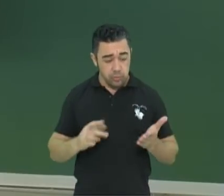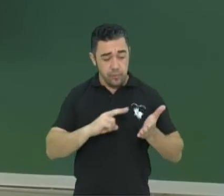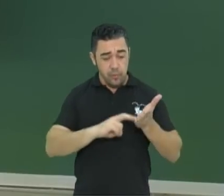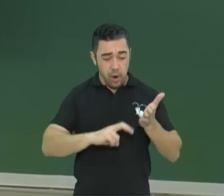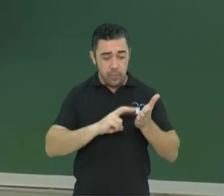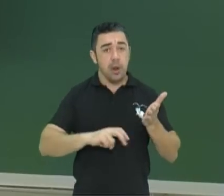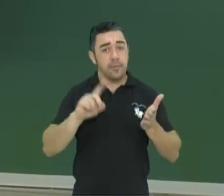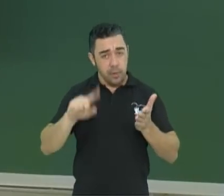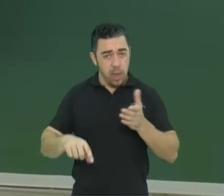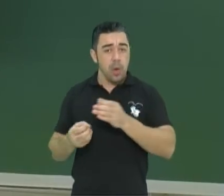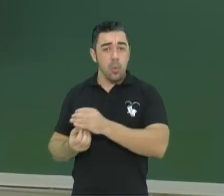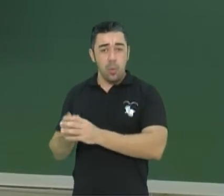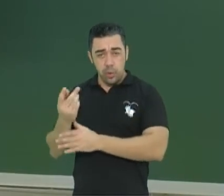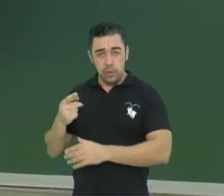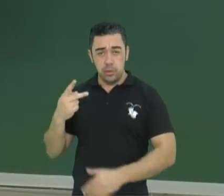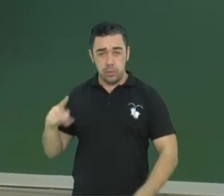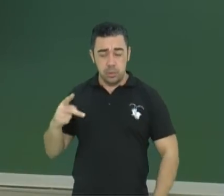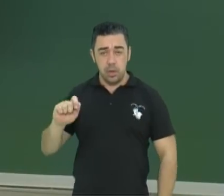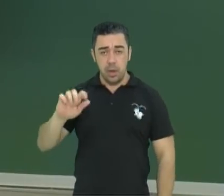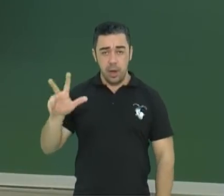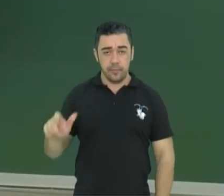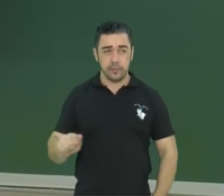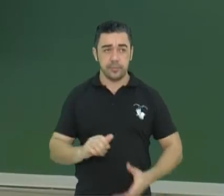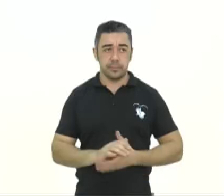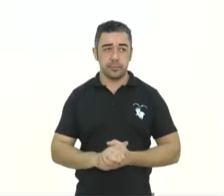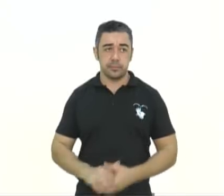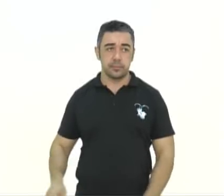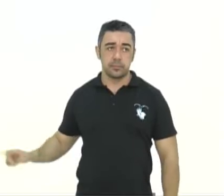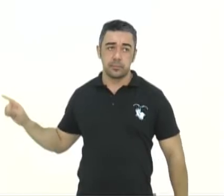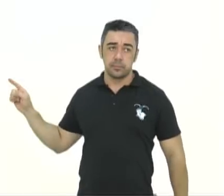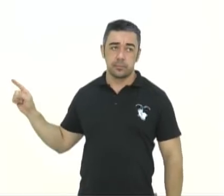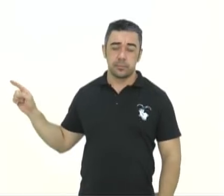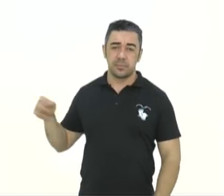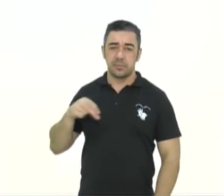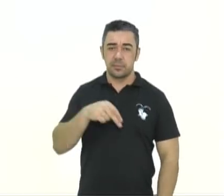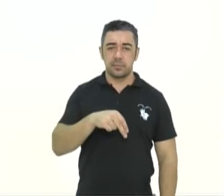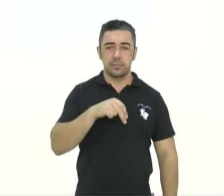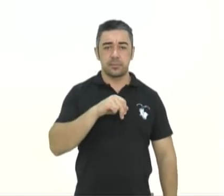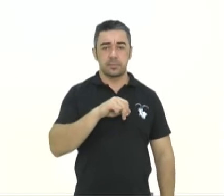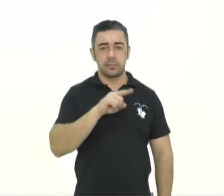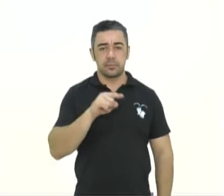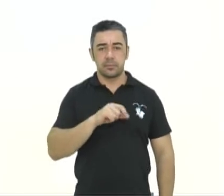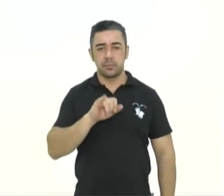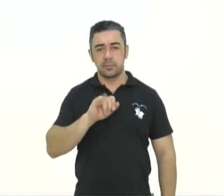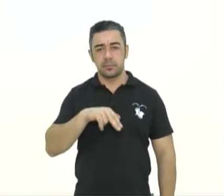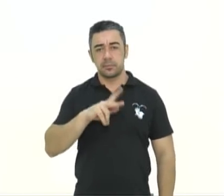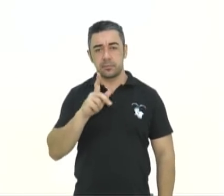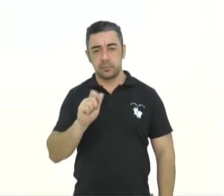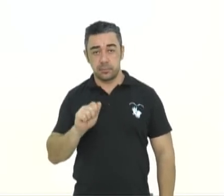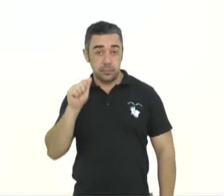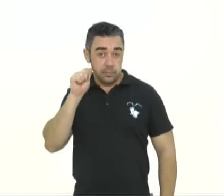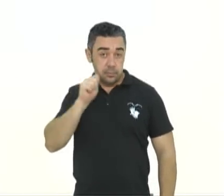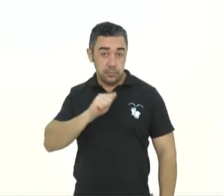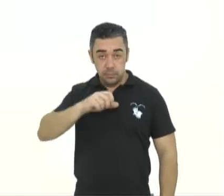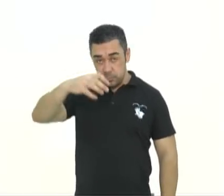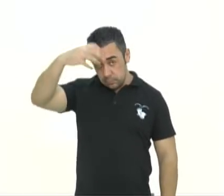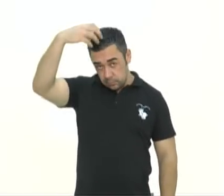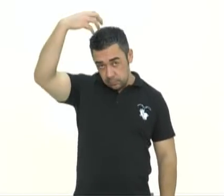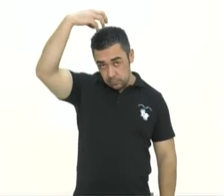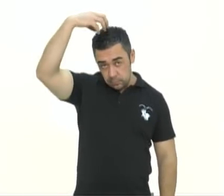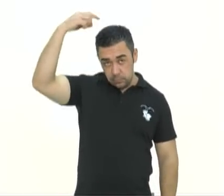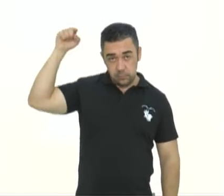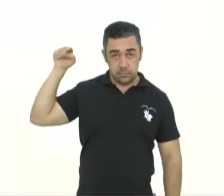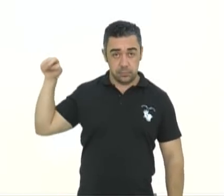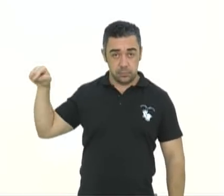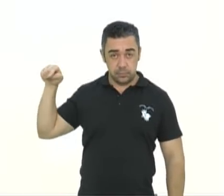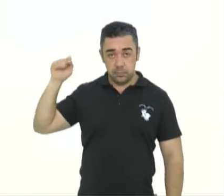também são de origem africana, né? Aqui é a Nzinga Mbambi, é uma rainha africana.